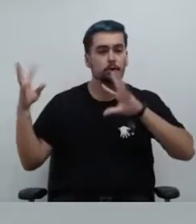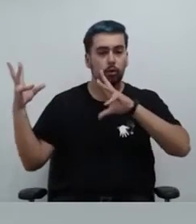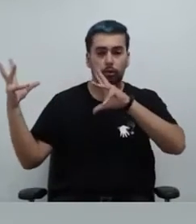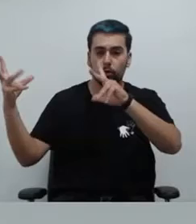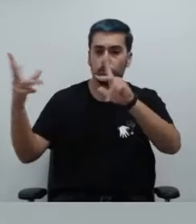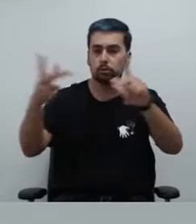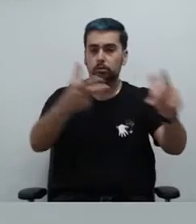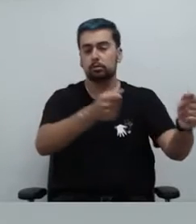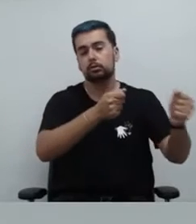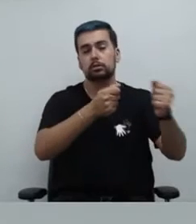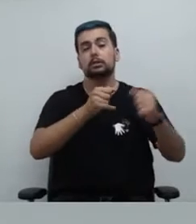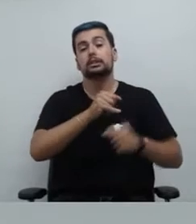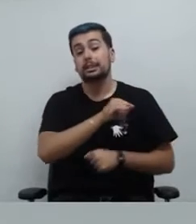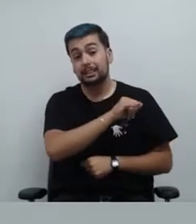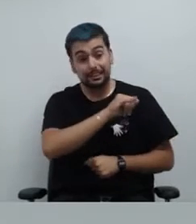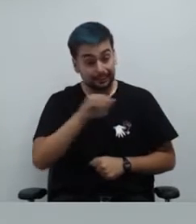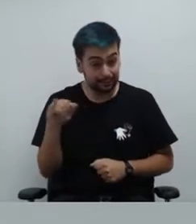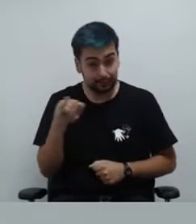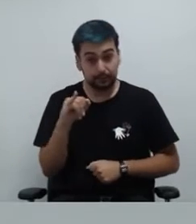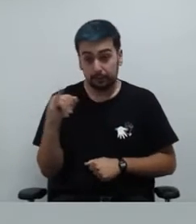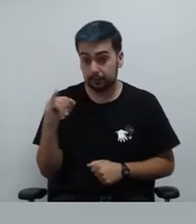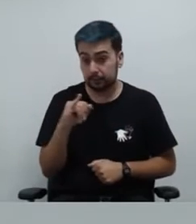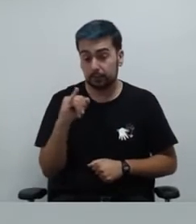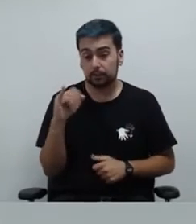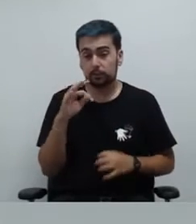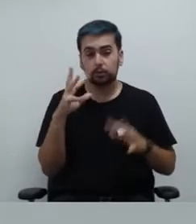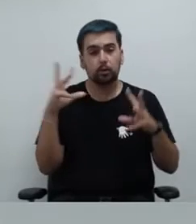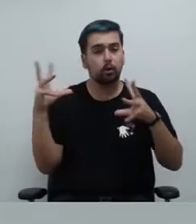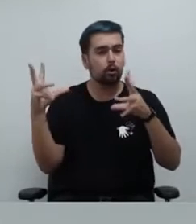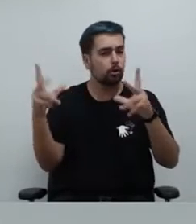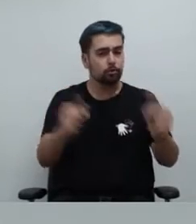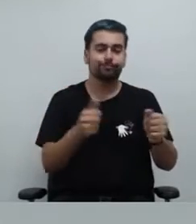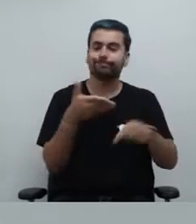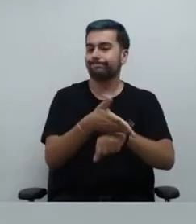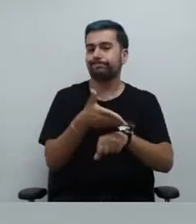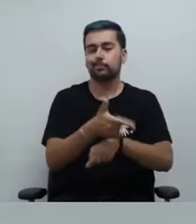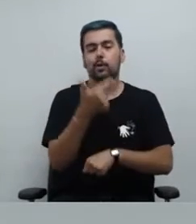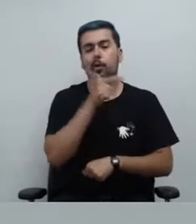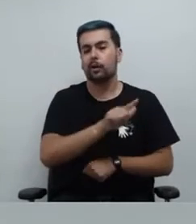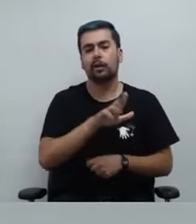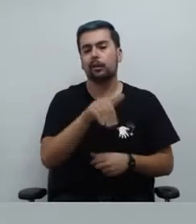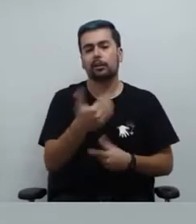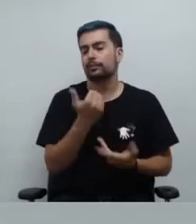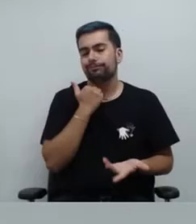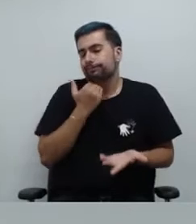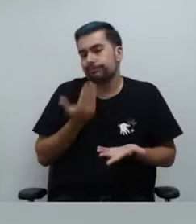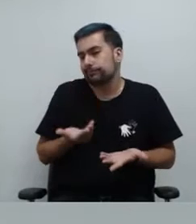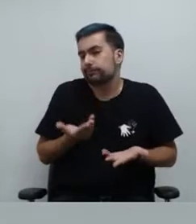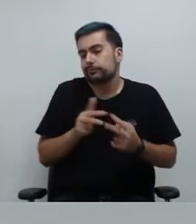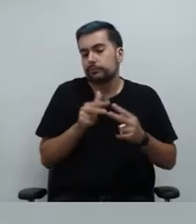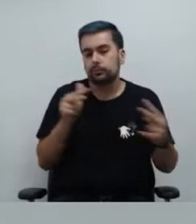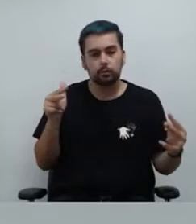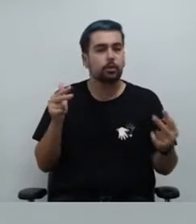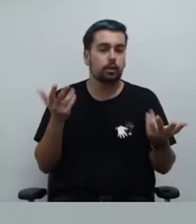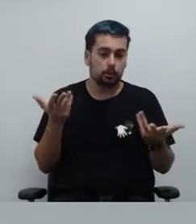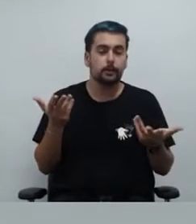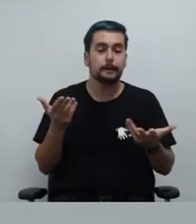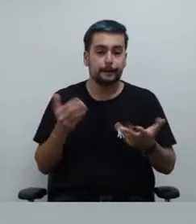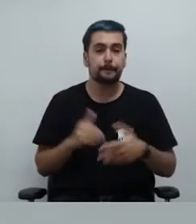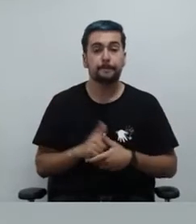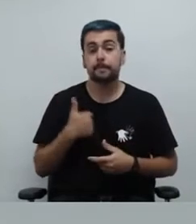todos. Então, se todos não podem participar, então ela não é uma audiência pública. Eu gostaria de deixar